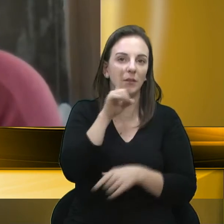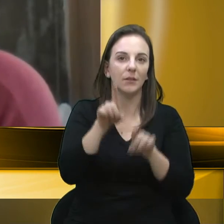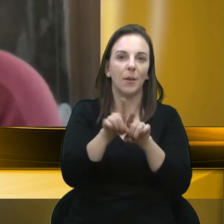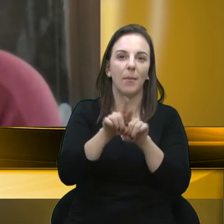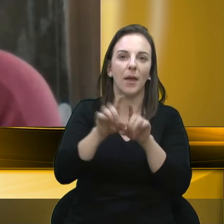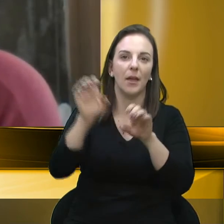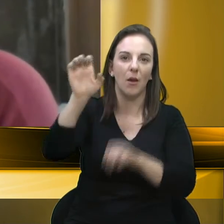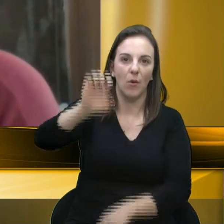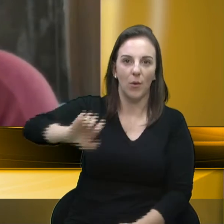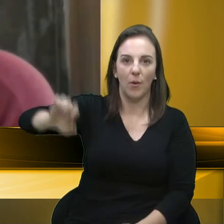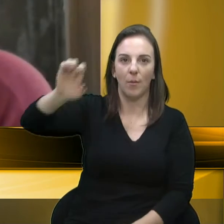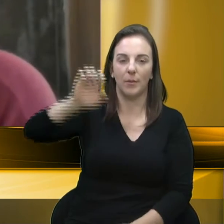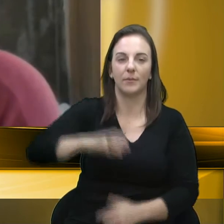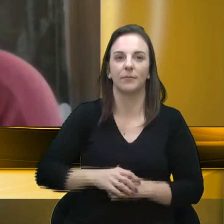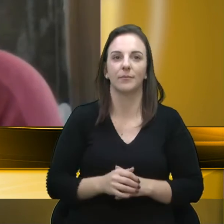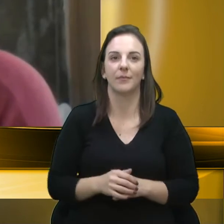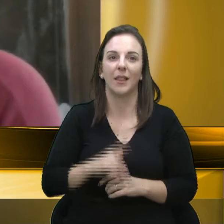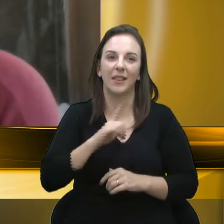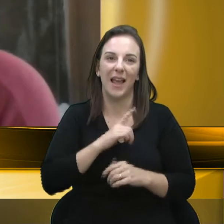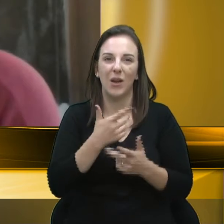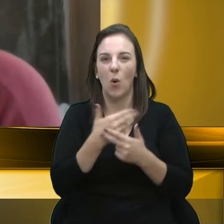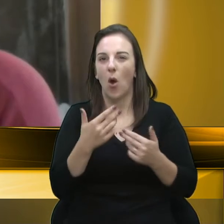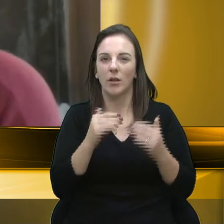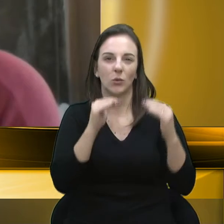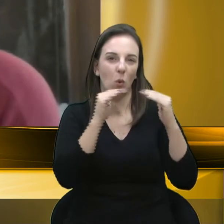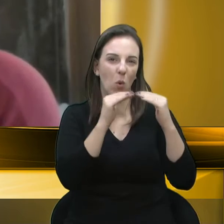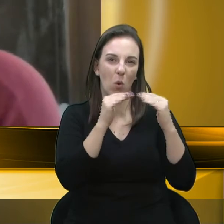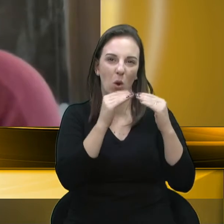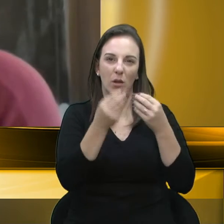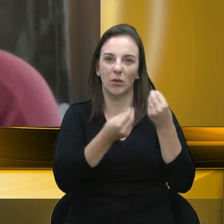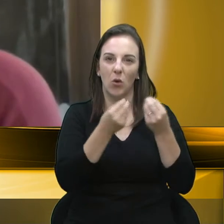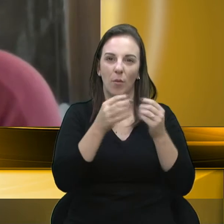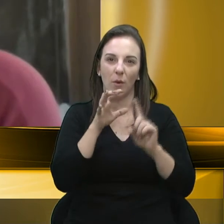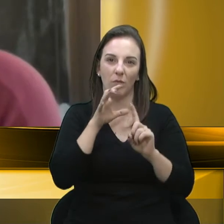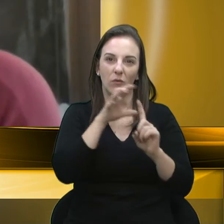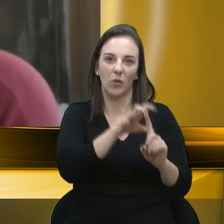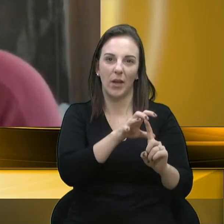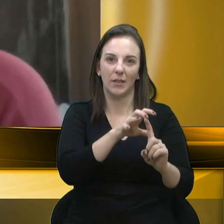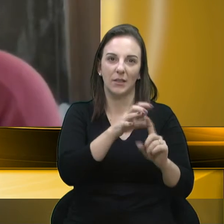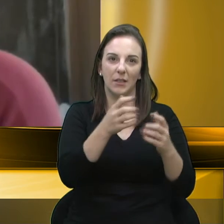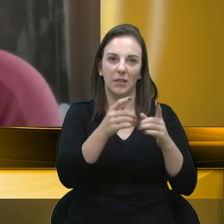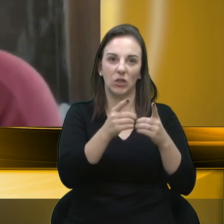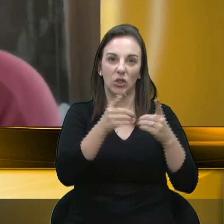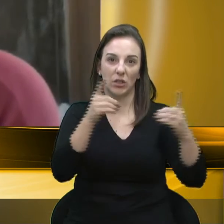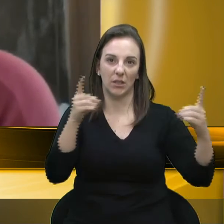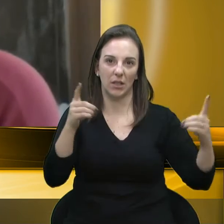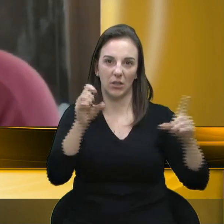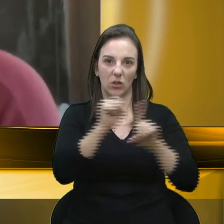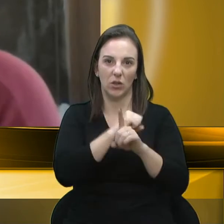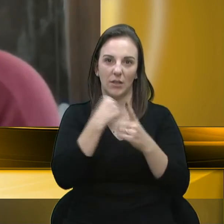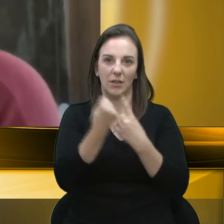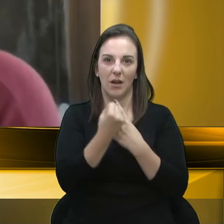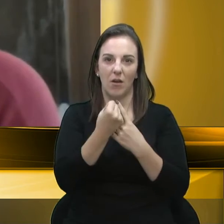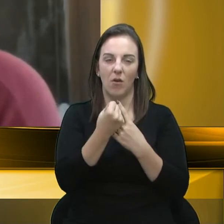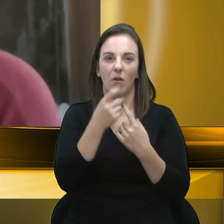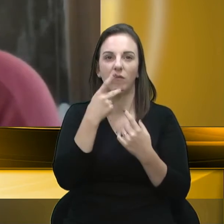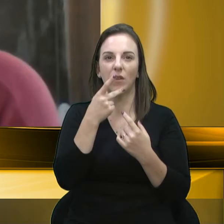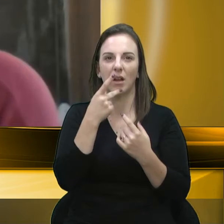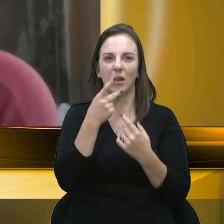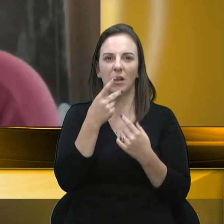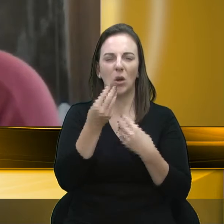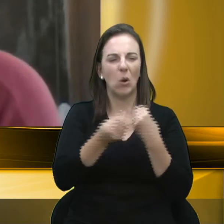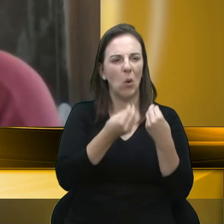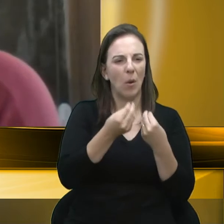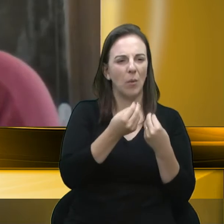torno dos impactos econômicos do distanciamento social reflete o falso dilema entre salvar vidas e garantir o sustento